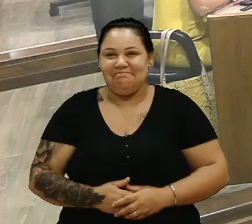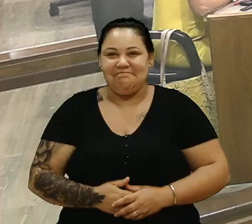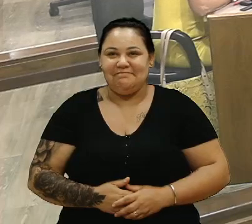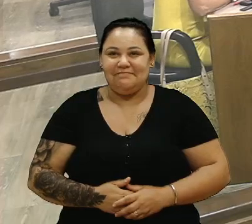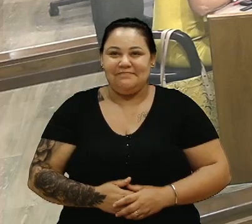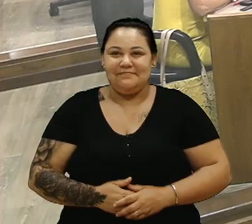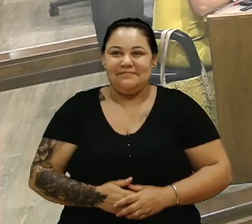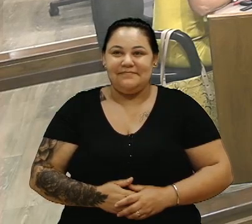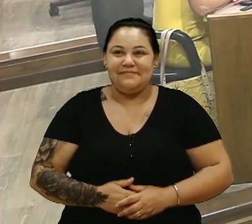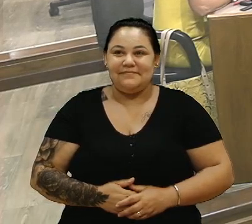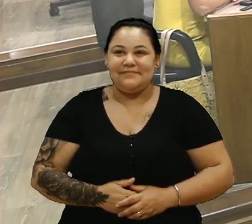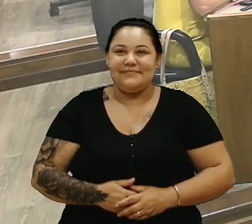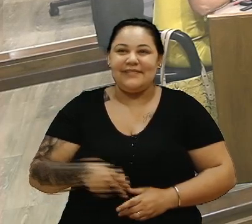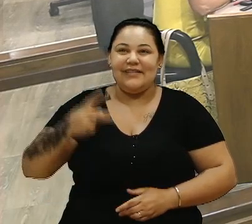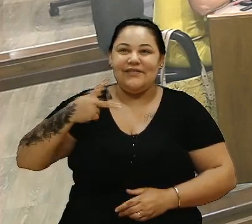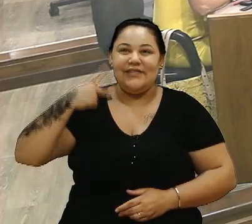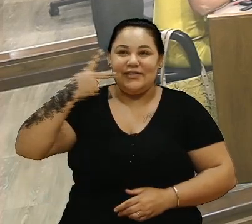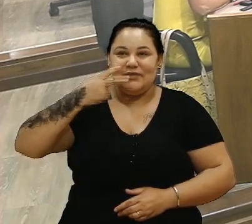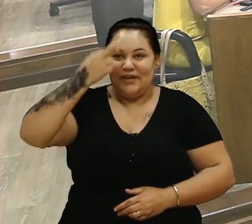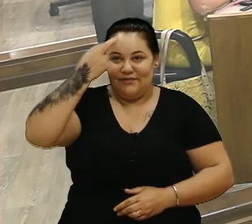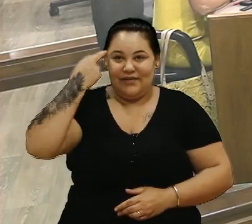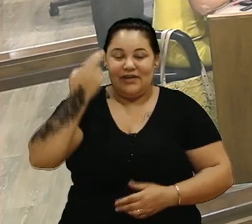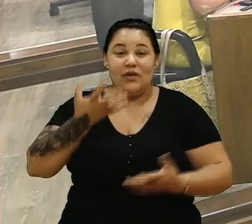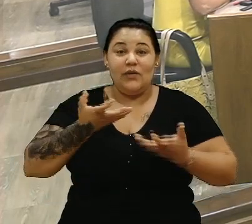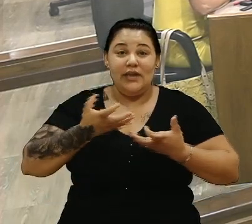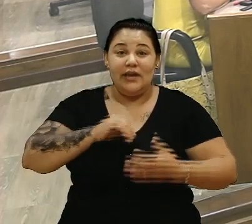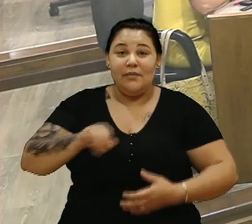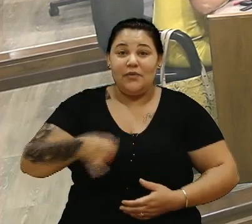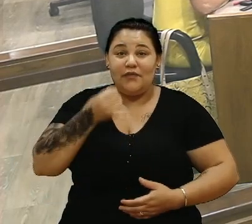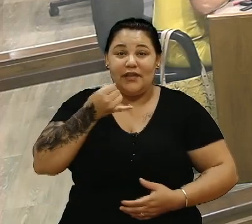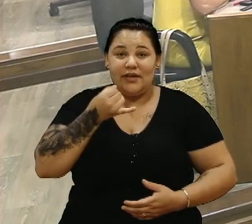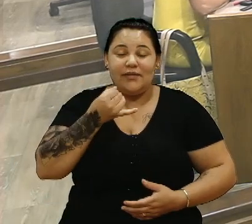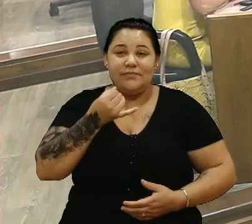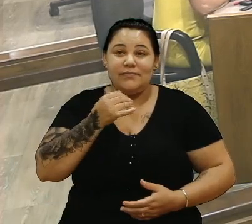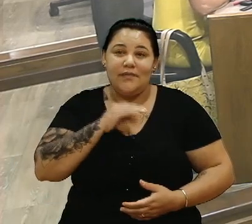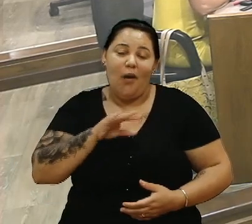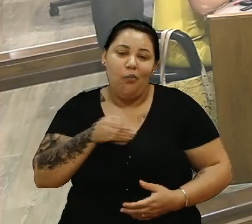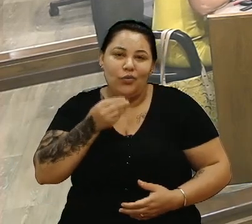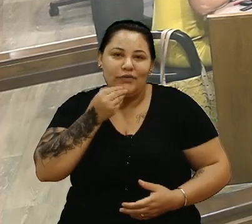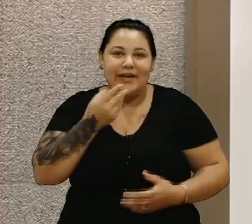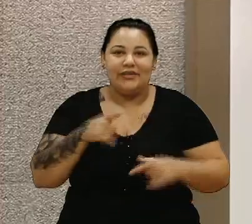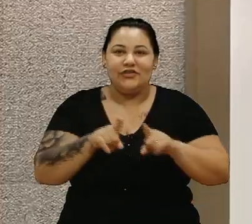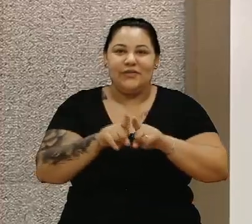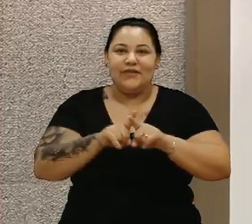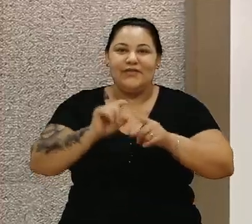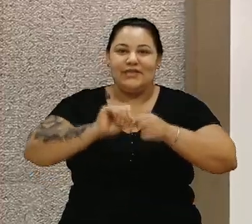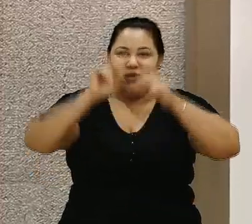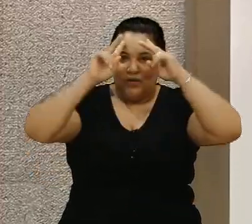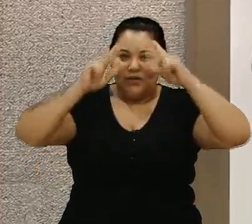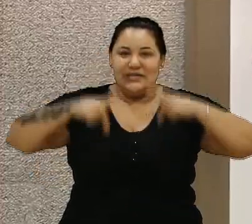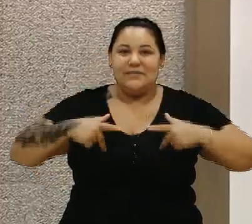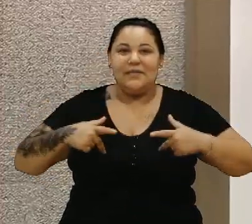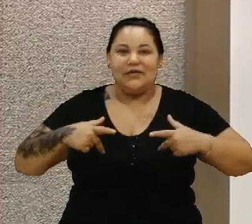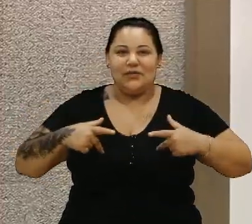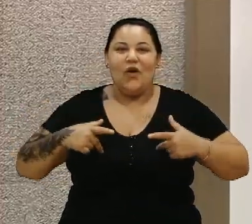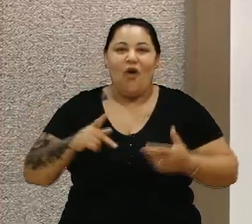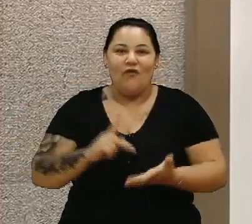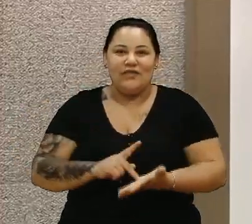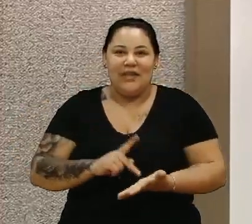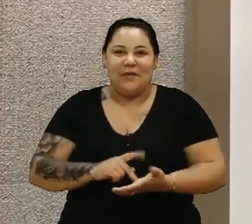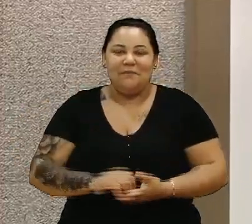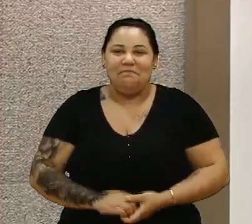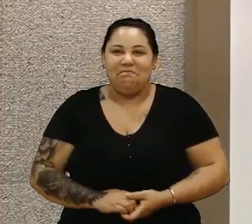Vereador Rafael, eu gostaria de aproveitar a oportunidade de fazer aqui um reconhecimento público, né? Está sentado